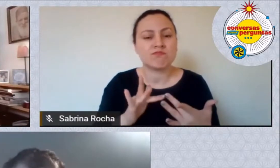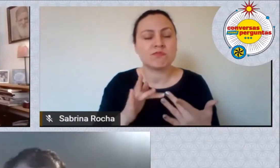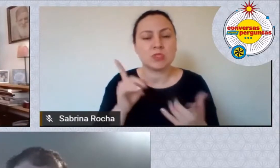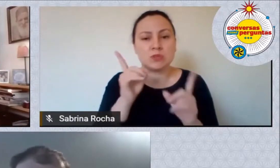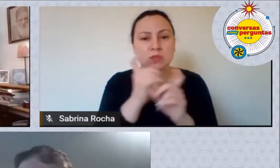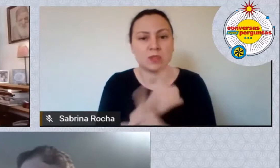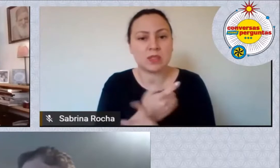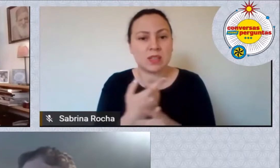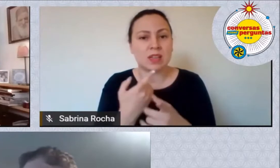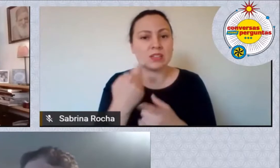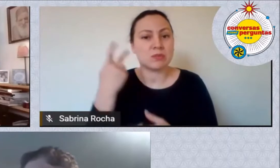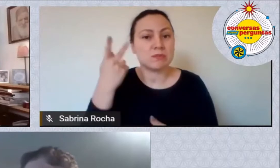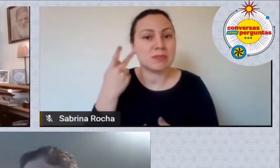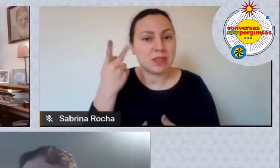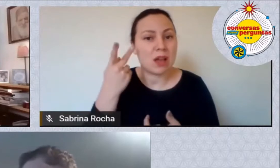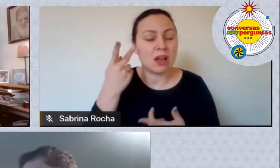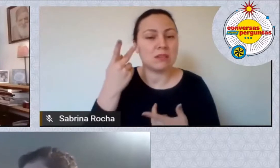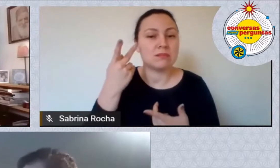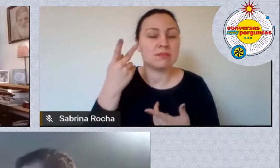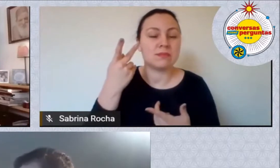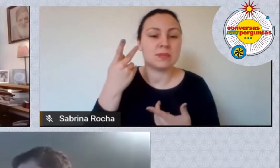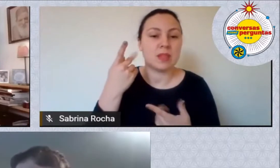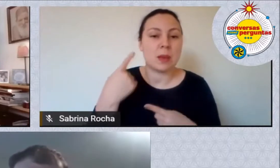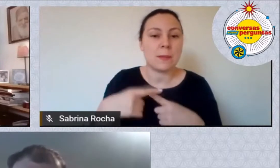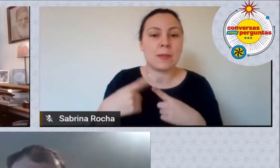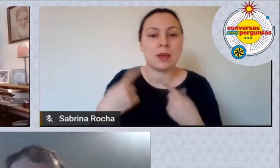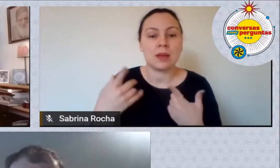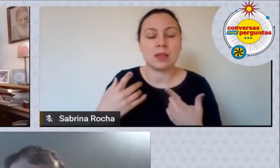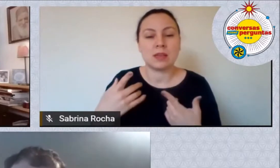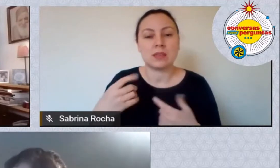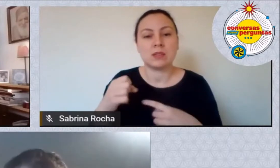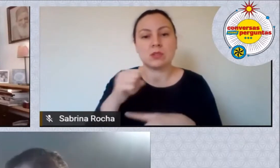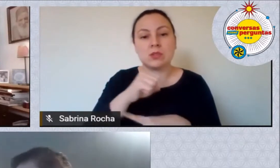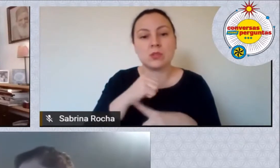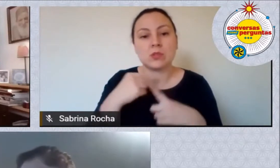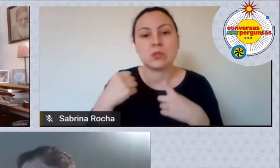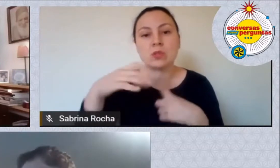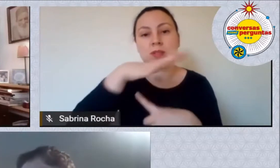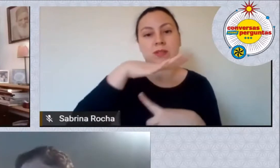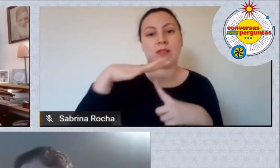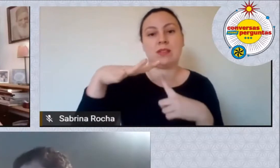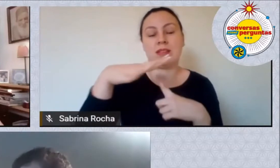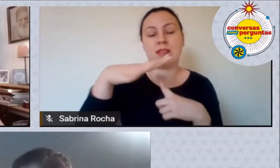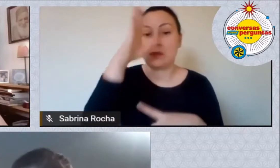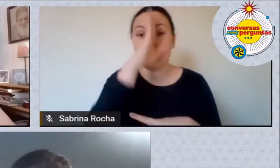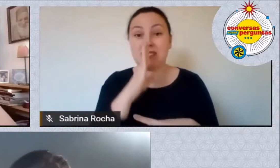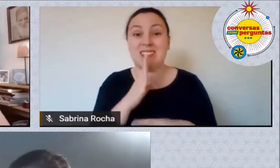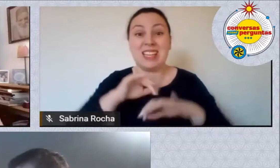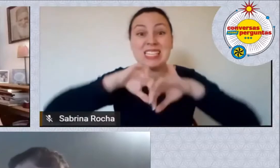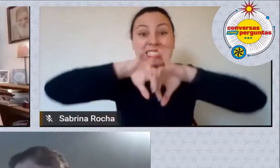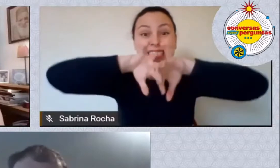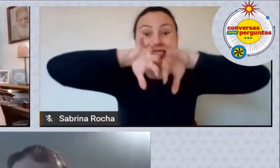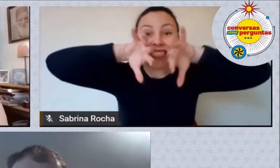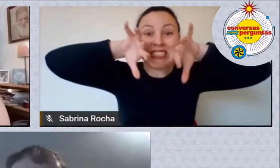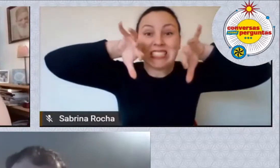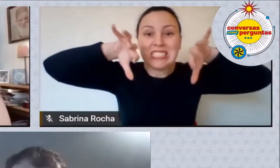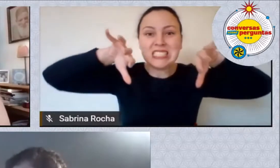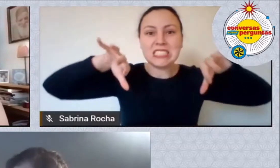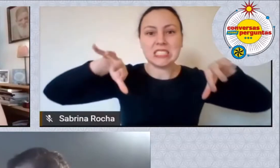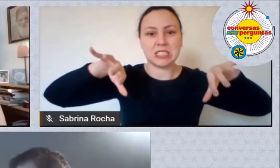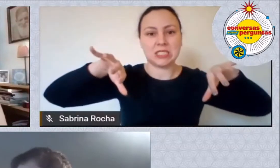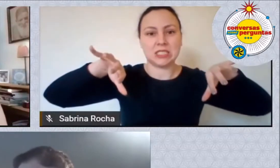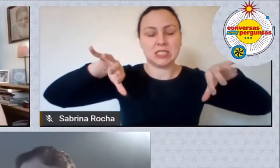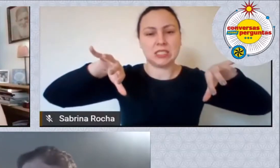porque, bom, a sociedade brasileira é uma sociedade muito dividida, se tornou mais